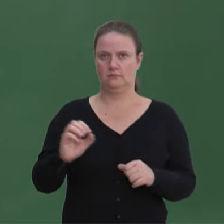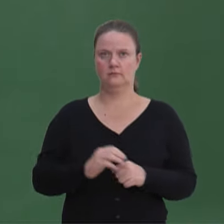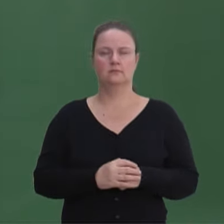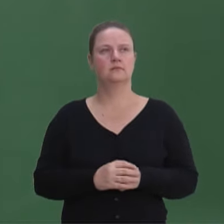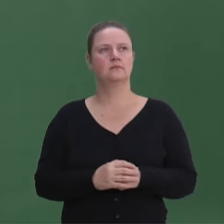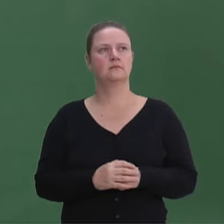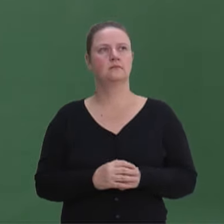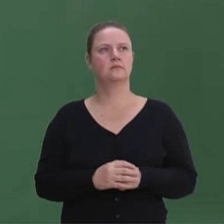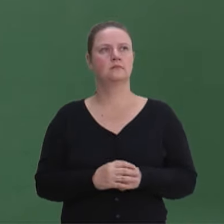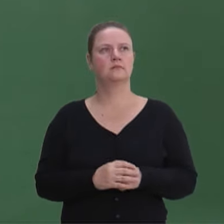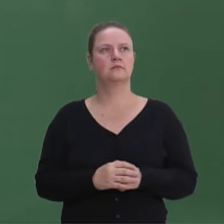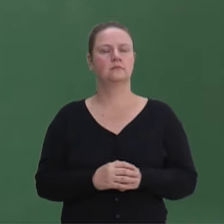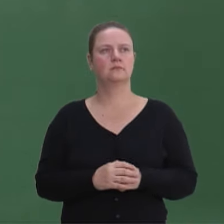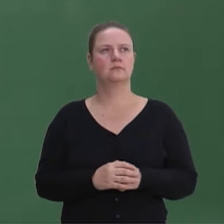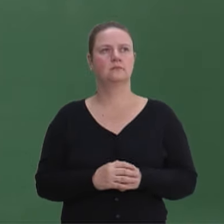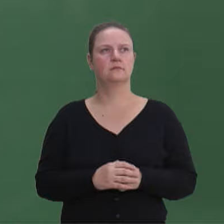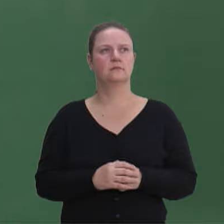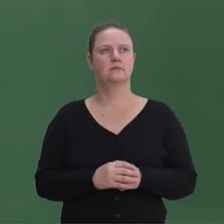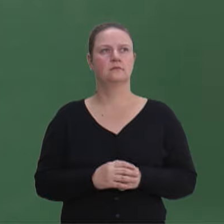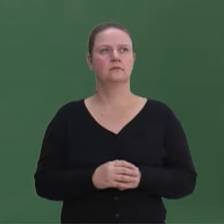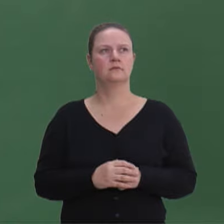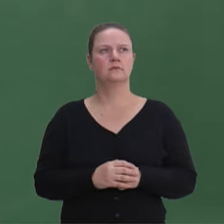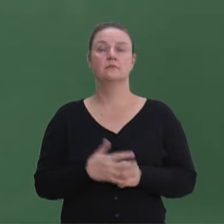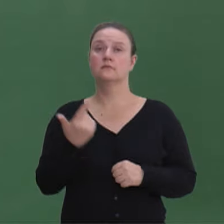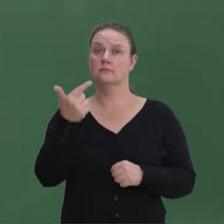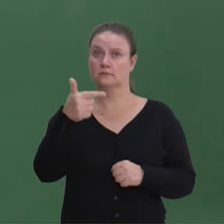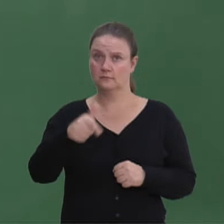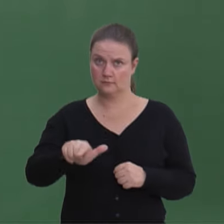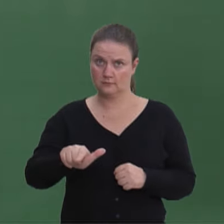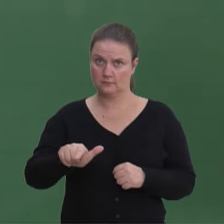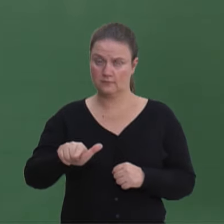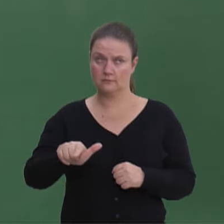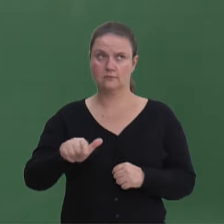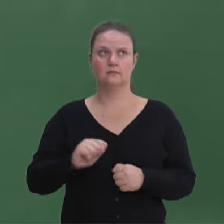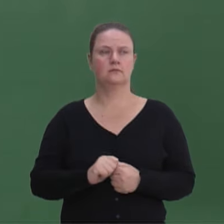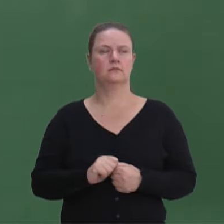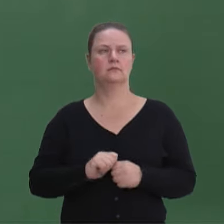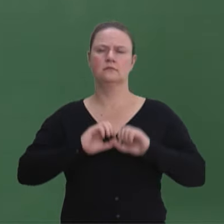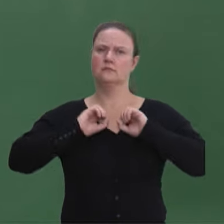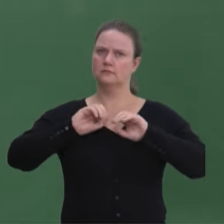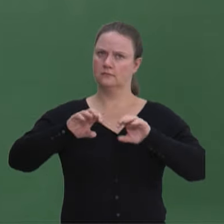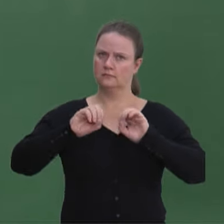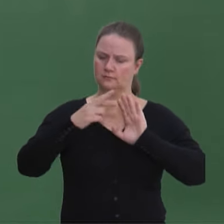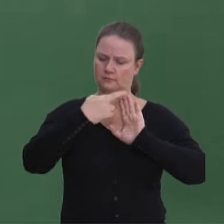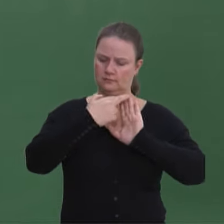aqui, montar todo o determinante. Vou repetir, já ensinei a regra também.